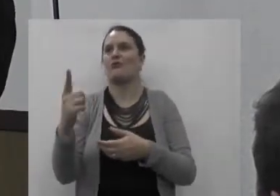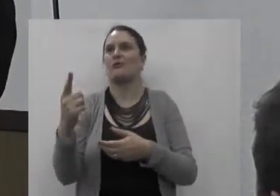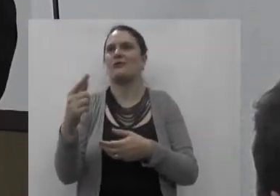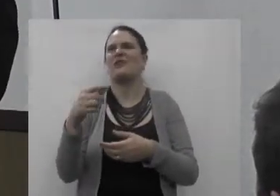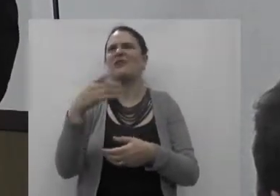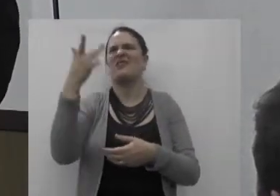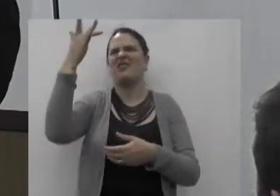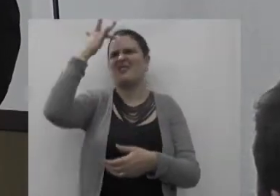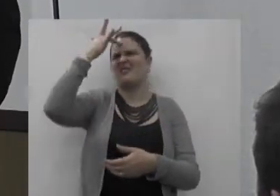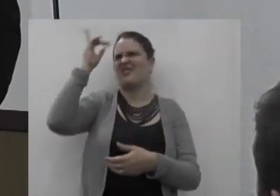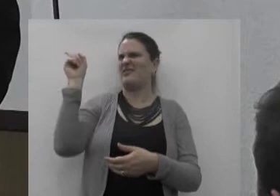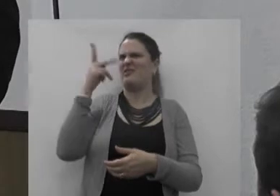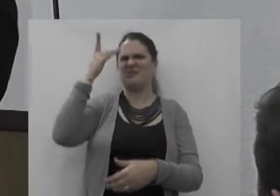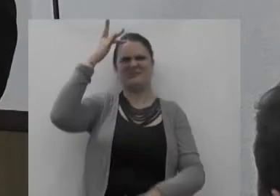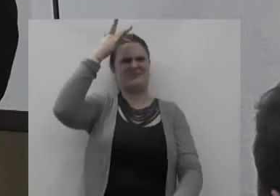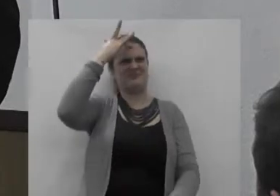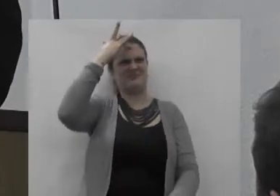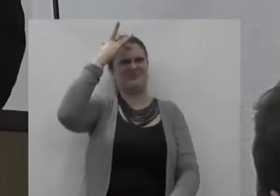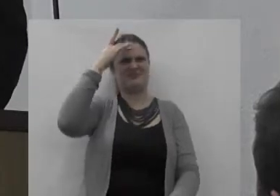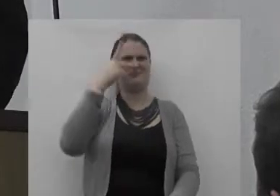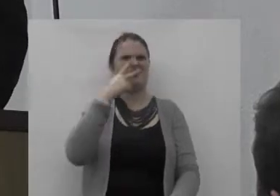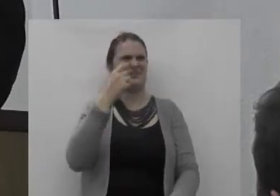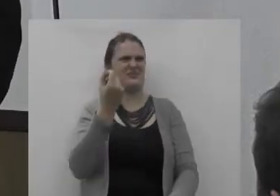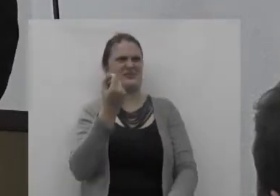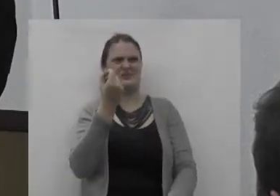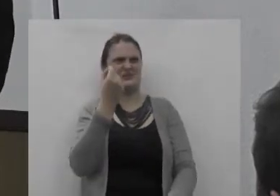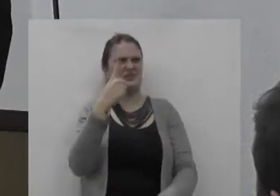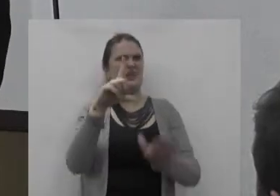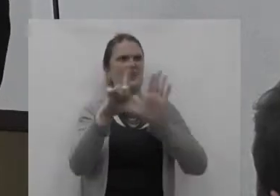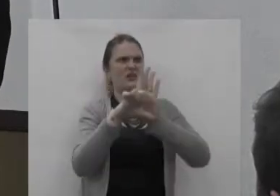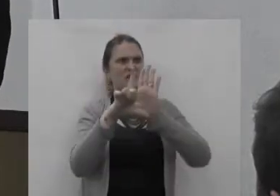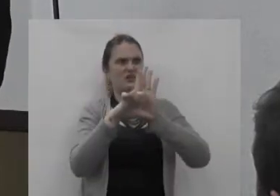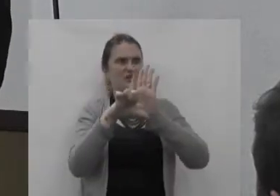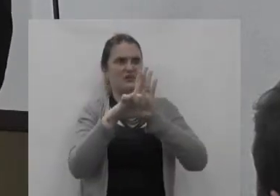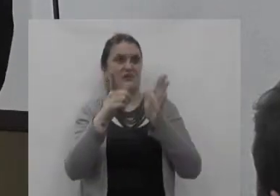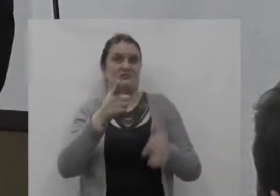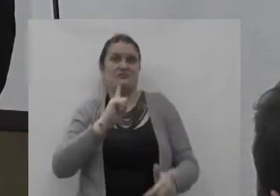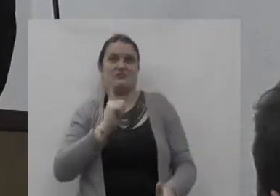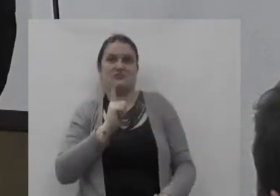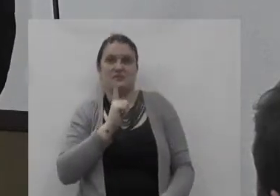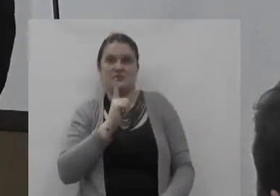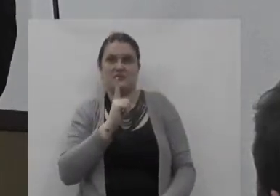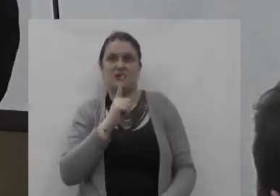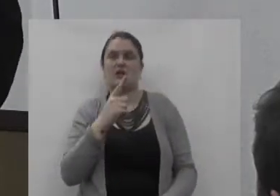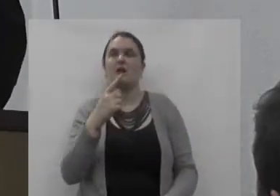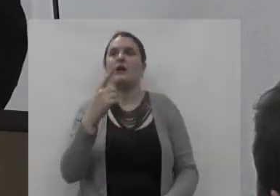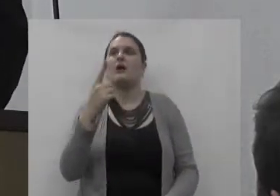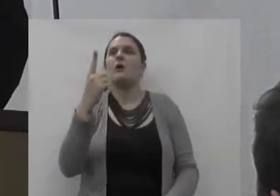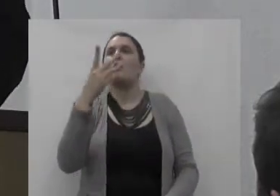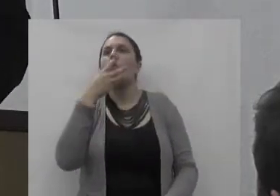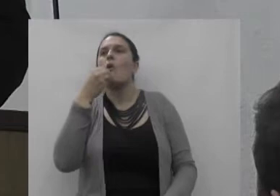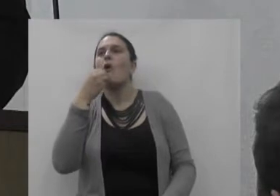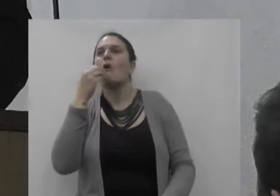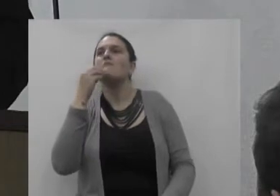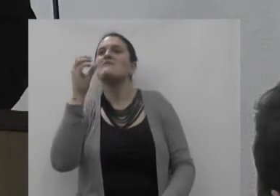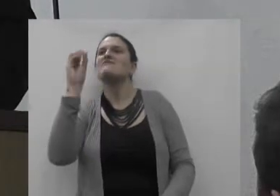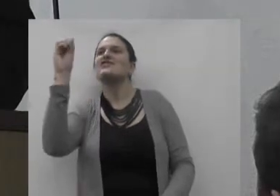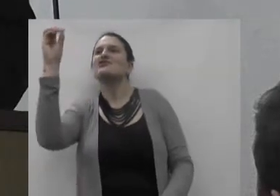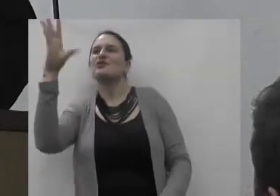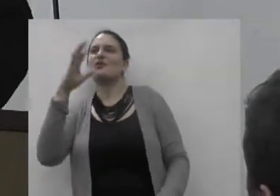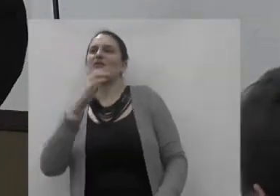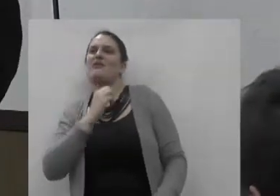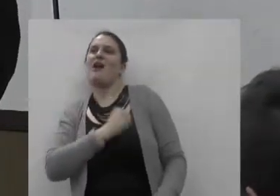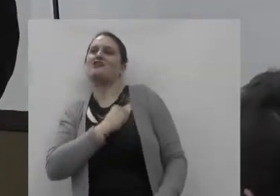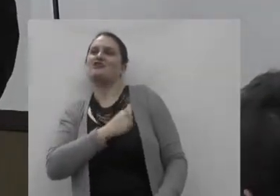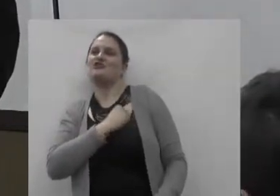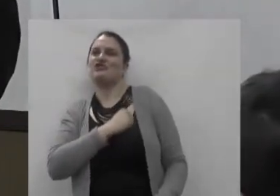os absurdos, né, que eu acho, das nossas leis que aí existem, e um deles foi para a Argentina,